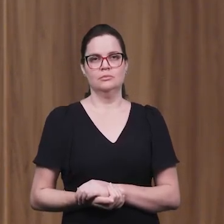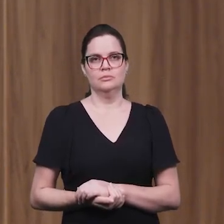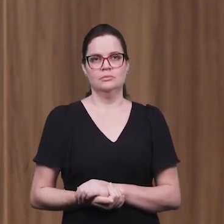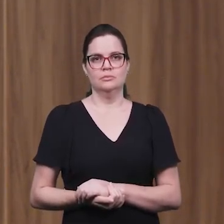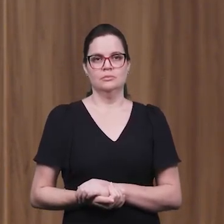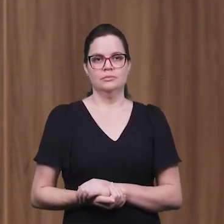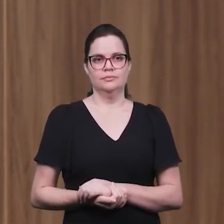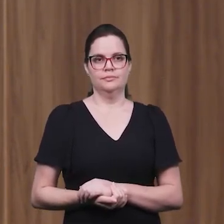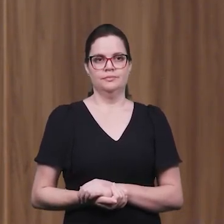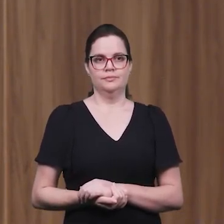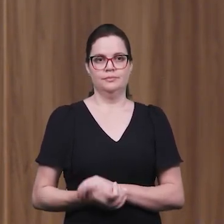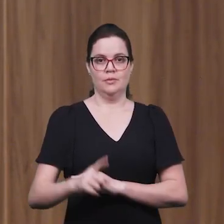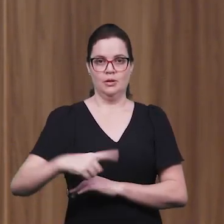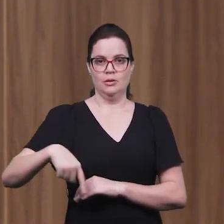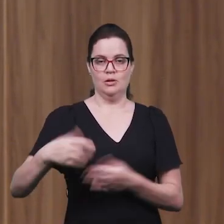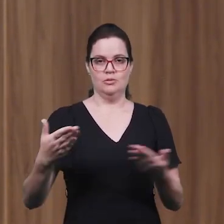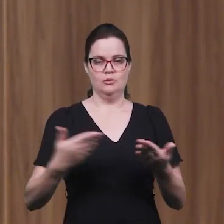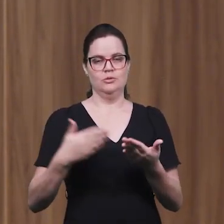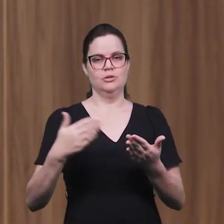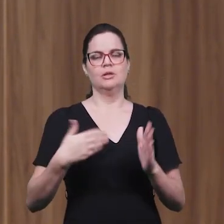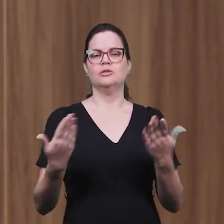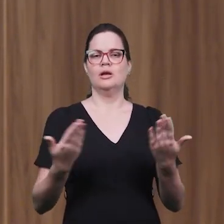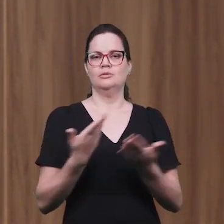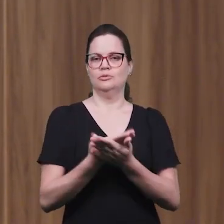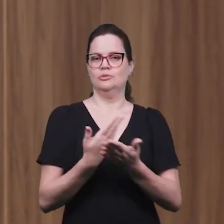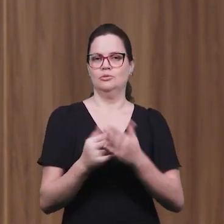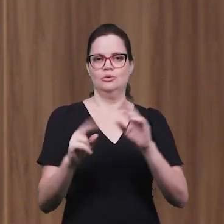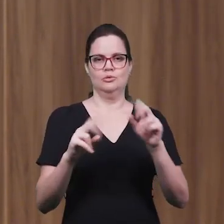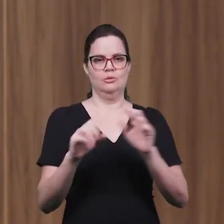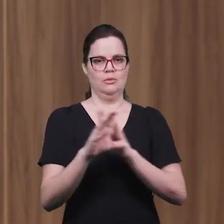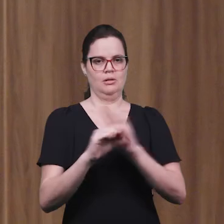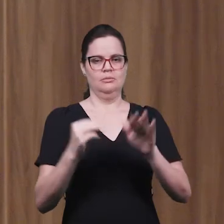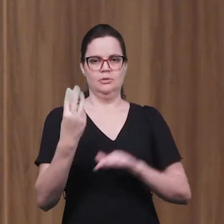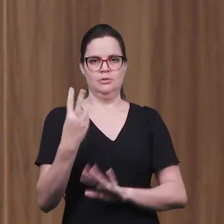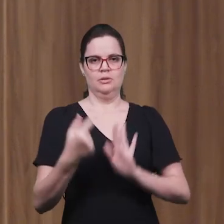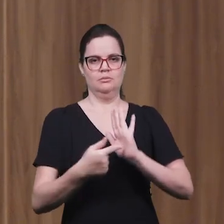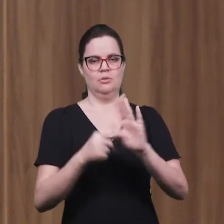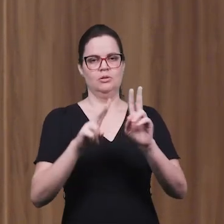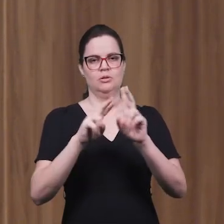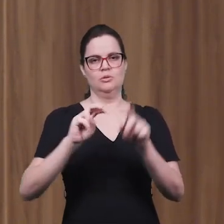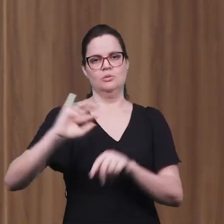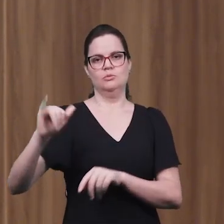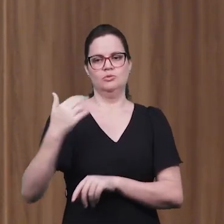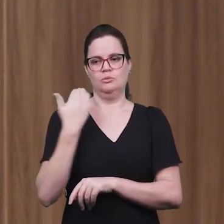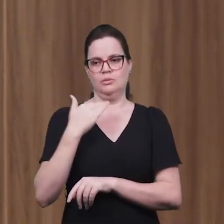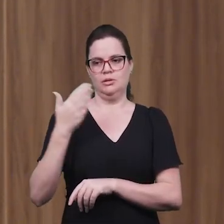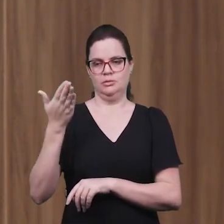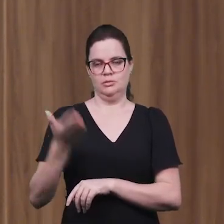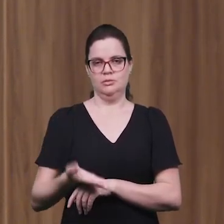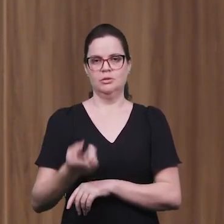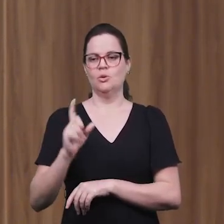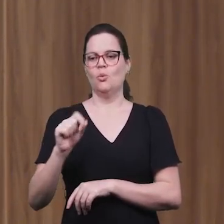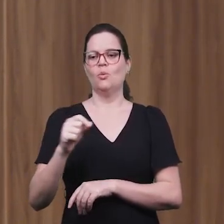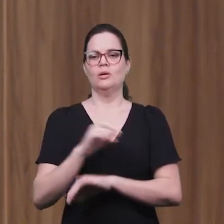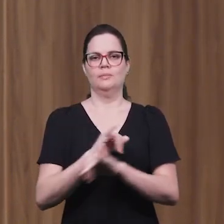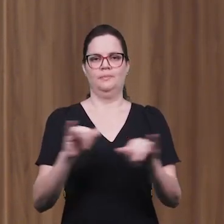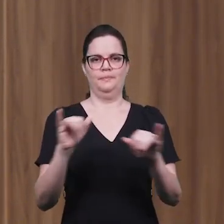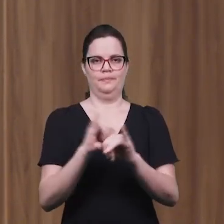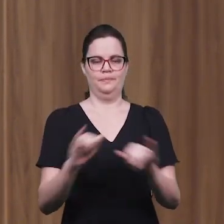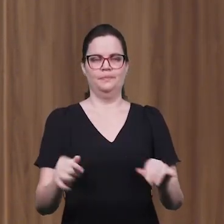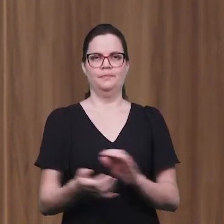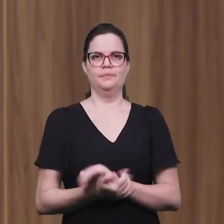nós hoje dedicamos aqui o capítulo 3 para falar sobre a vinda de João Batista, o que ele